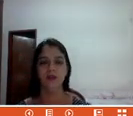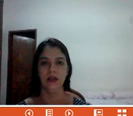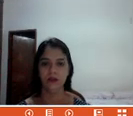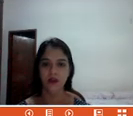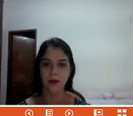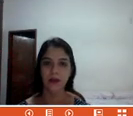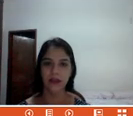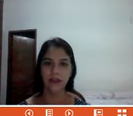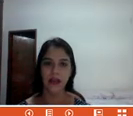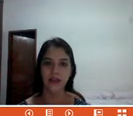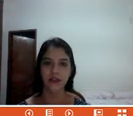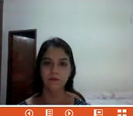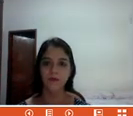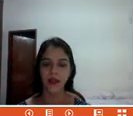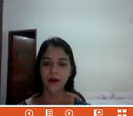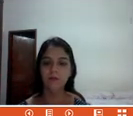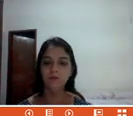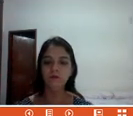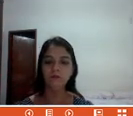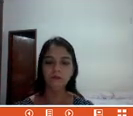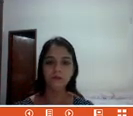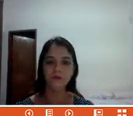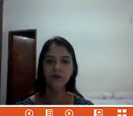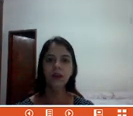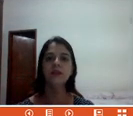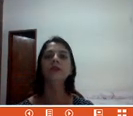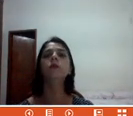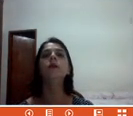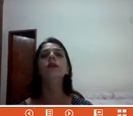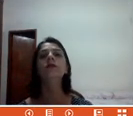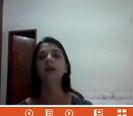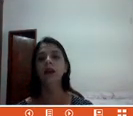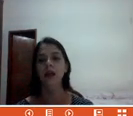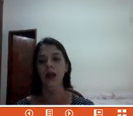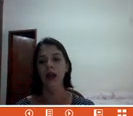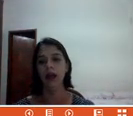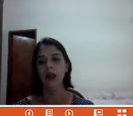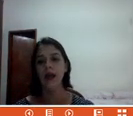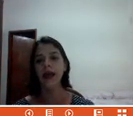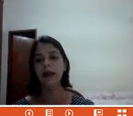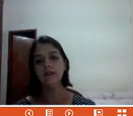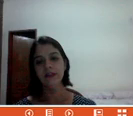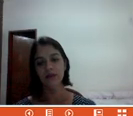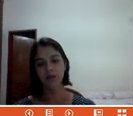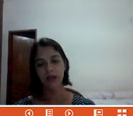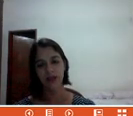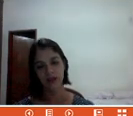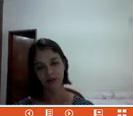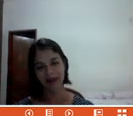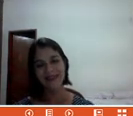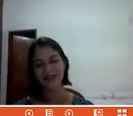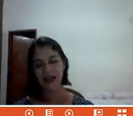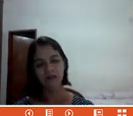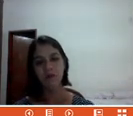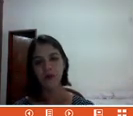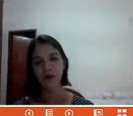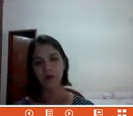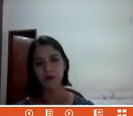nesse processo de aprendizagem, tá? Tranquilo? Essa é uma disciplina que a gente